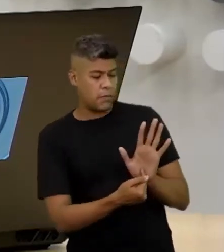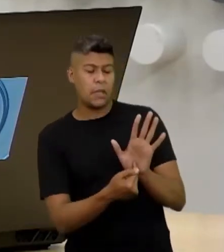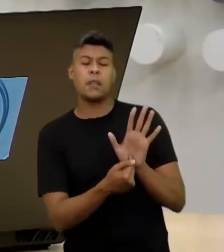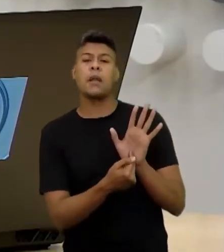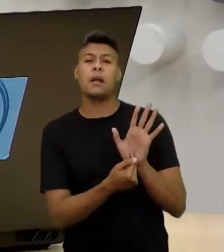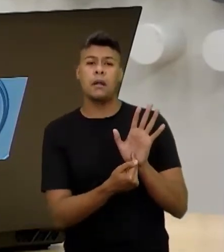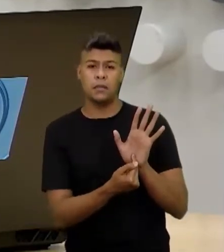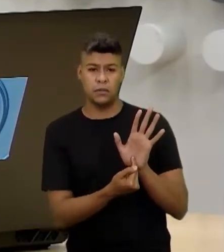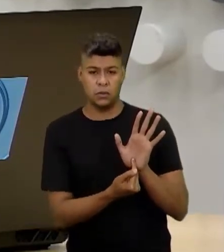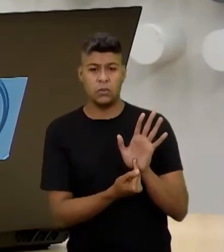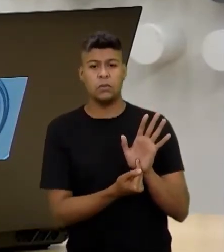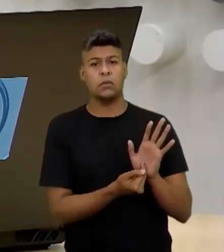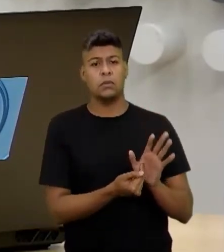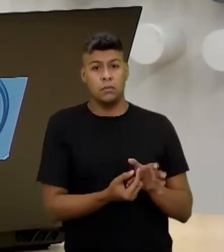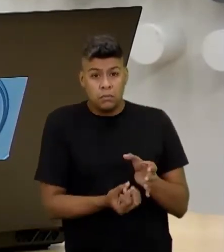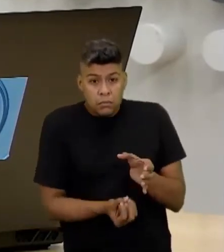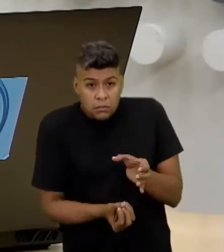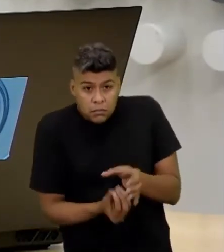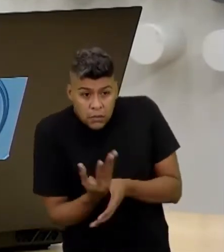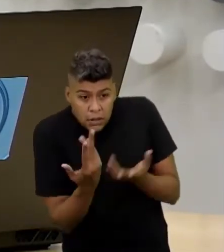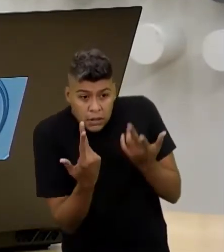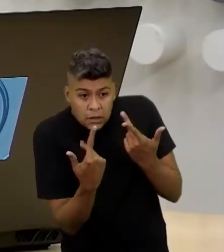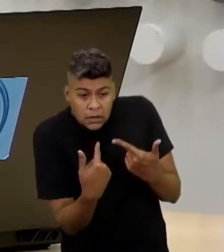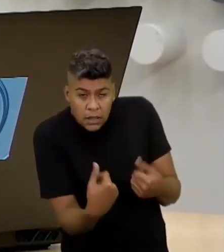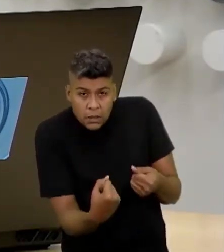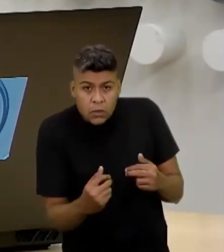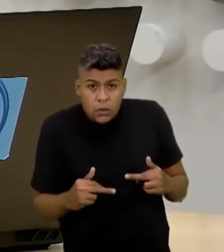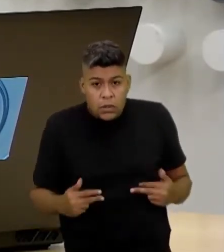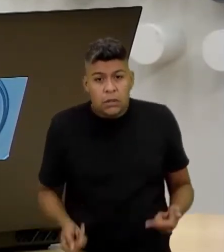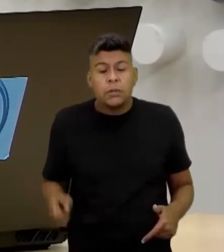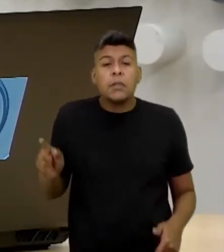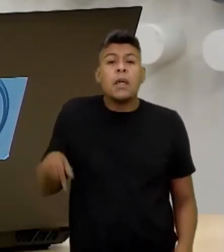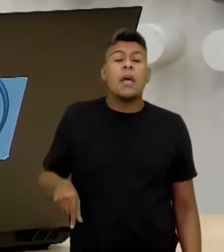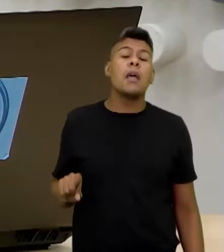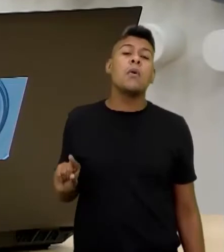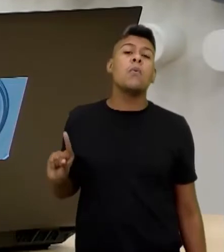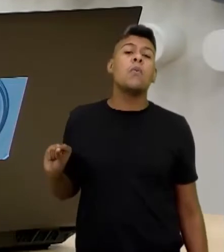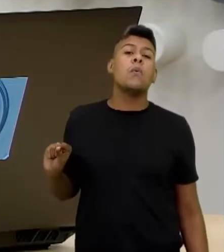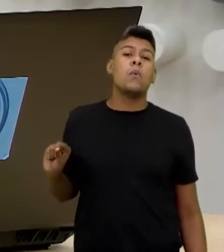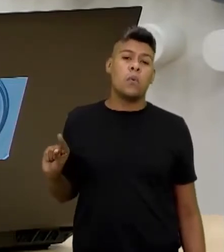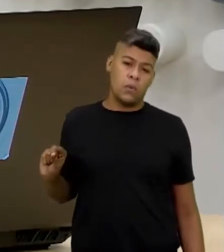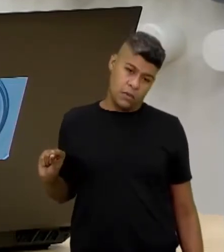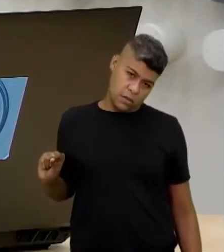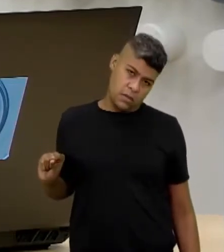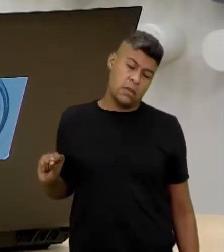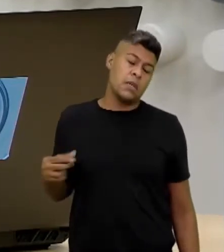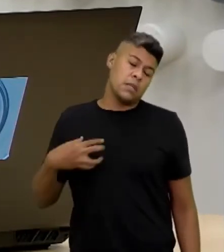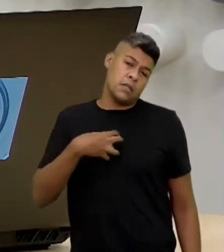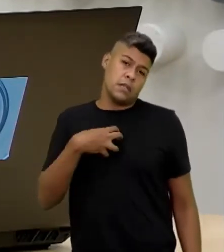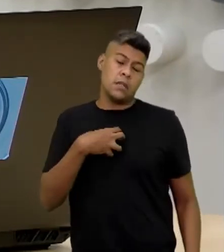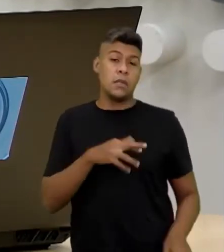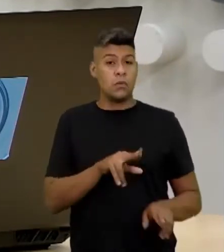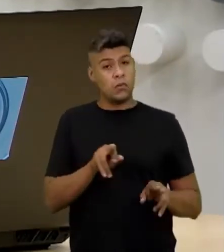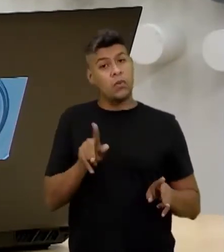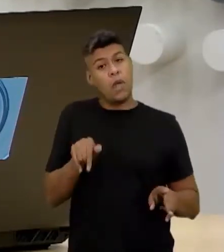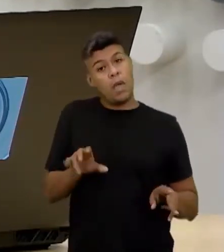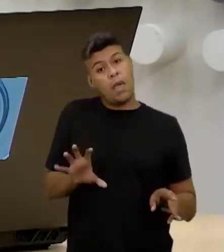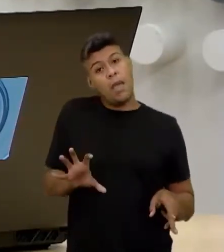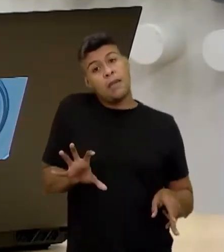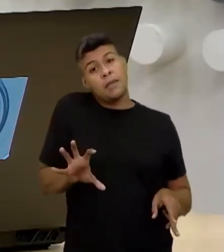sou é pinta da natureza humana é um retrato que em muitos sentidos é